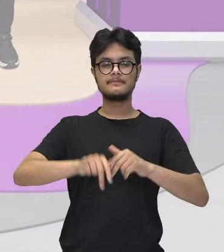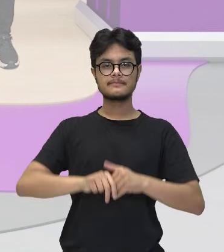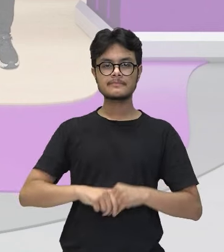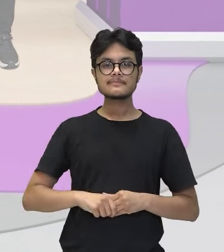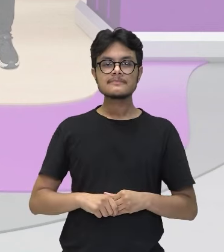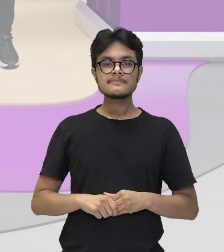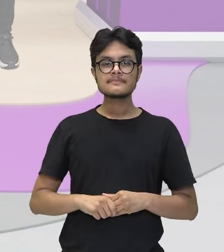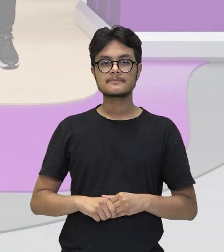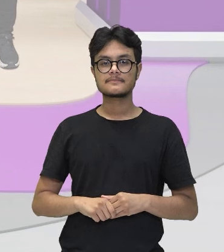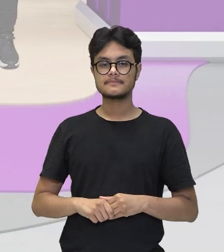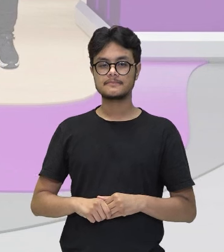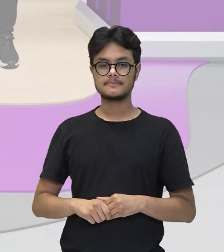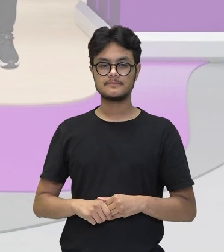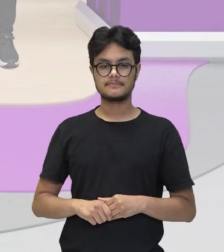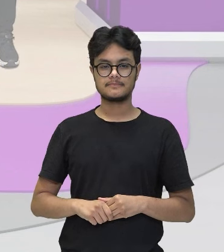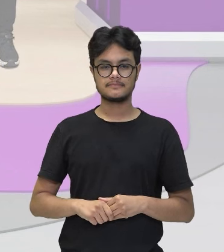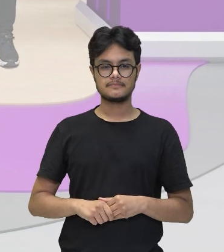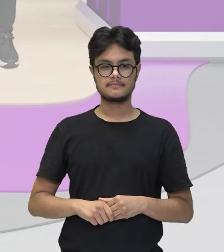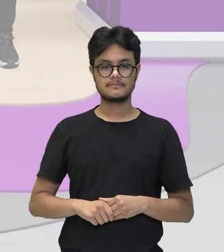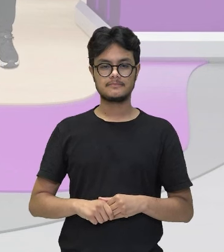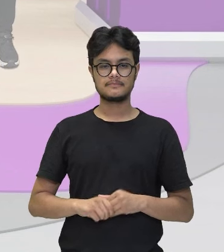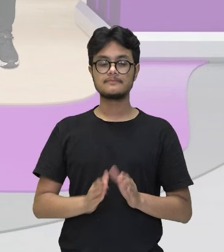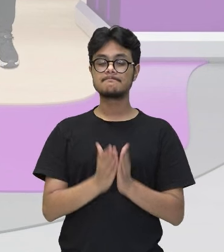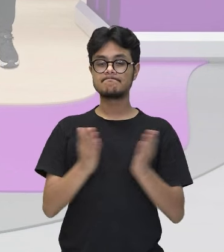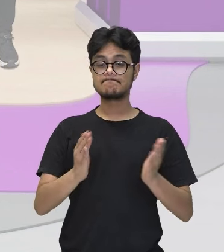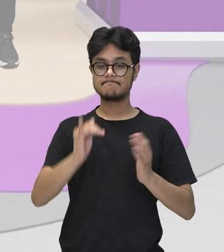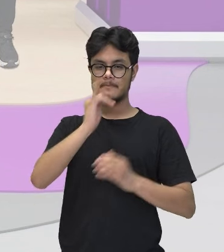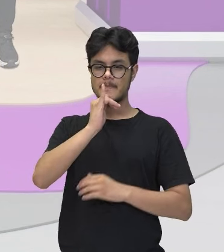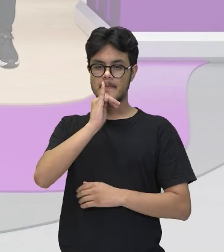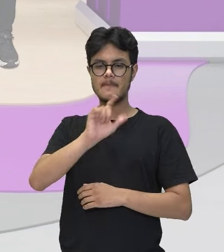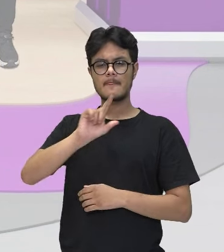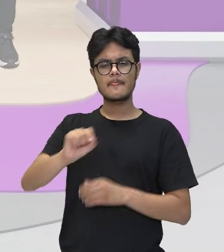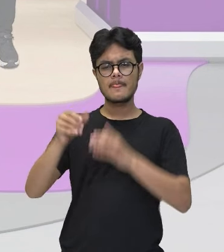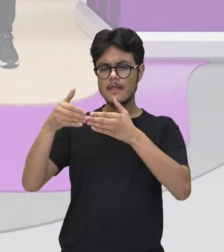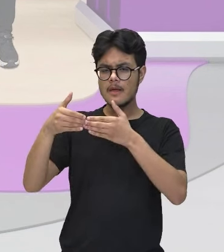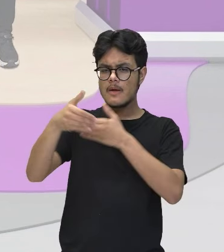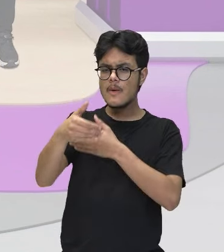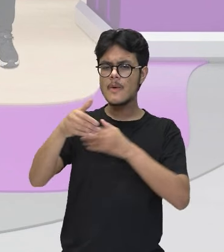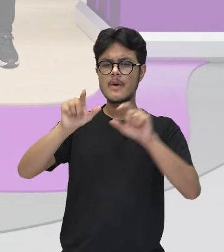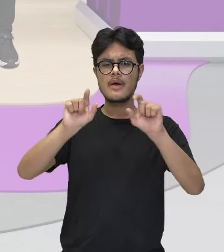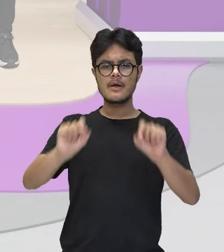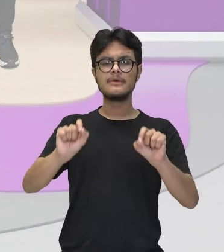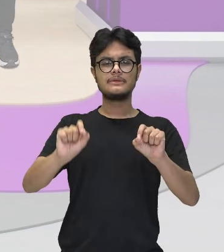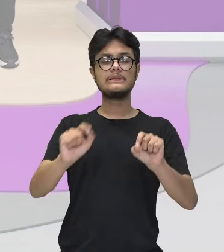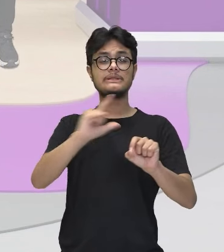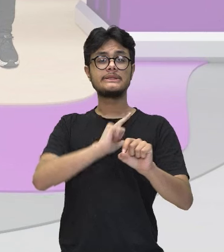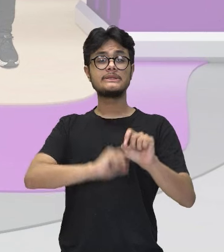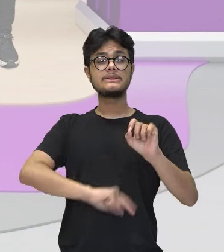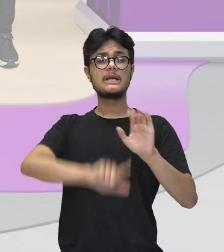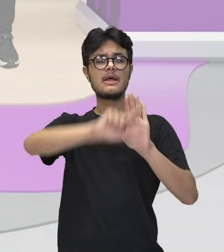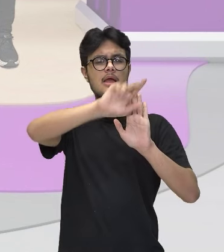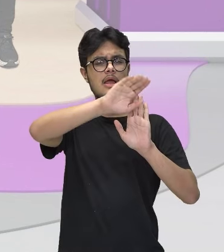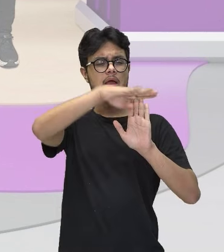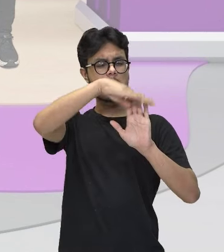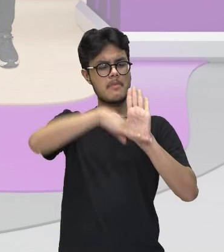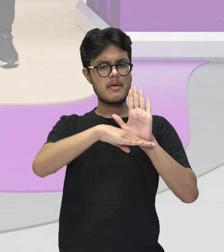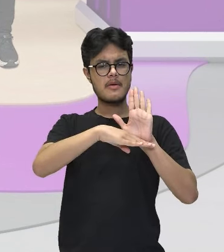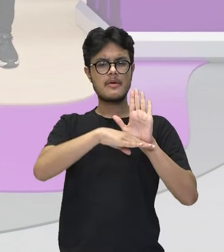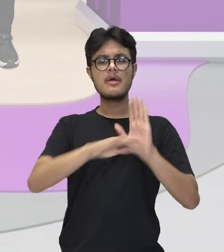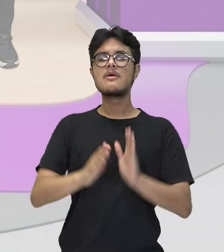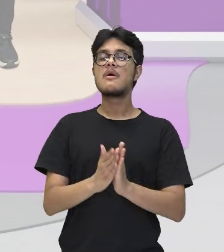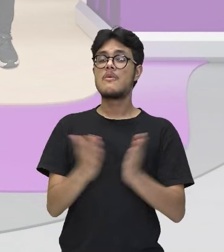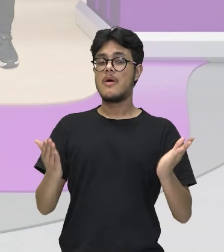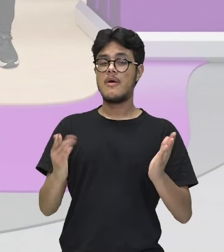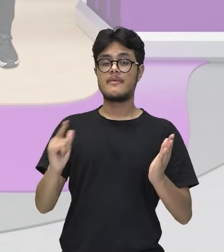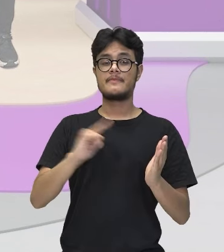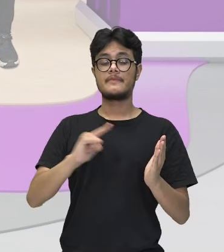ver aqui agora, tá bom? Então, olha só, começando aí a primeira relação, a gente